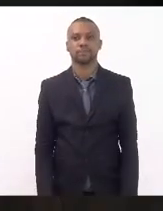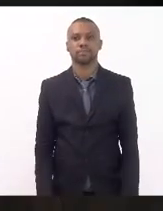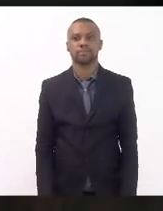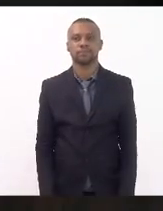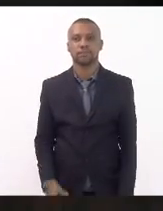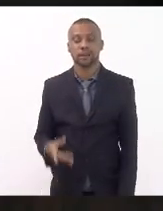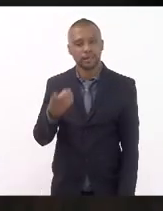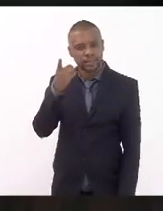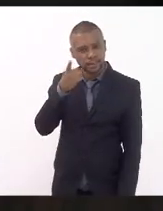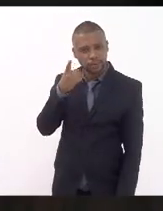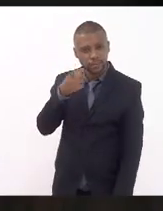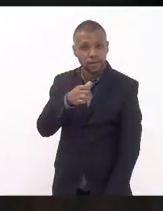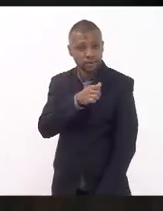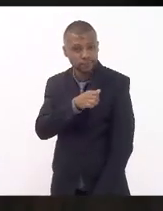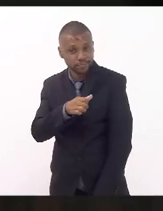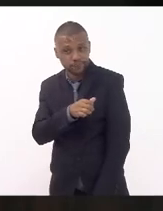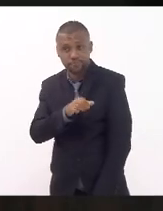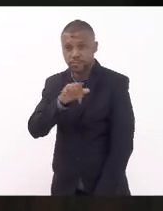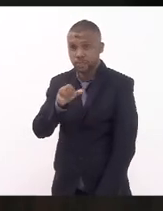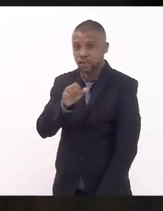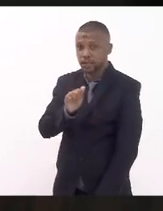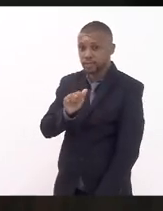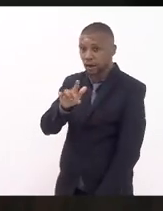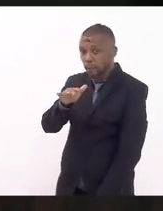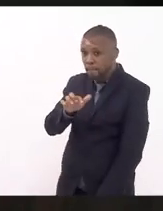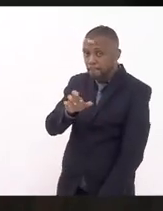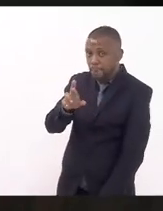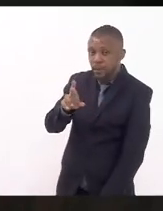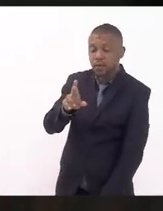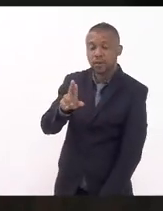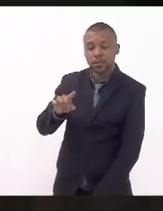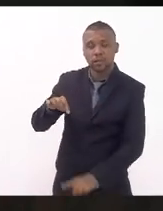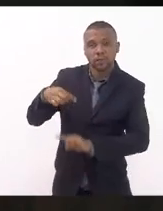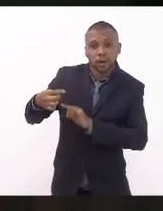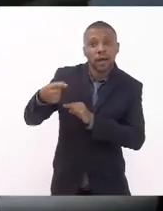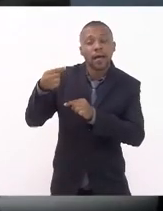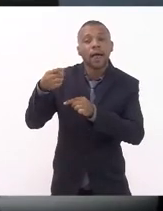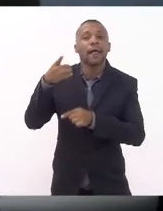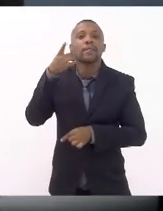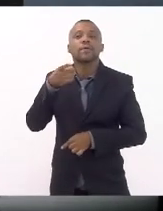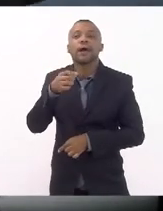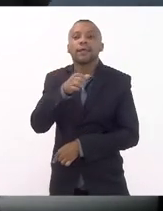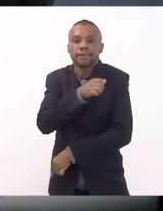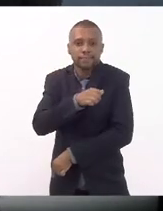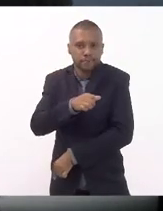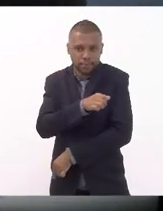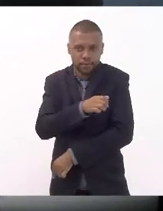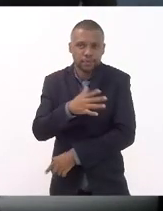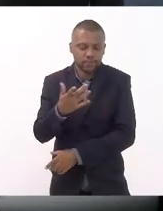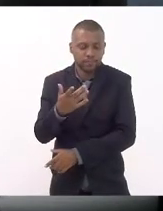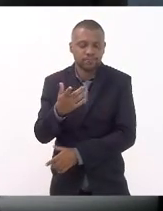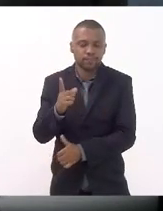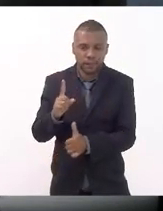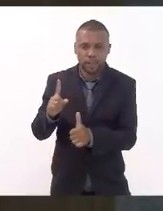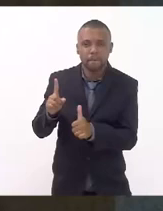Deputada enfermeira, deputado Jalmir, após a deputada enfermeira. Presidente, primeiro eu queria